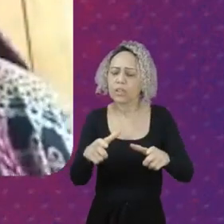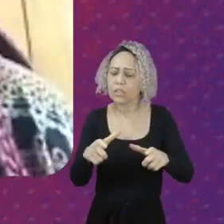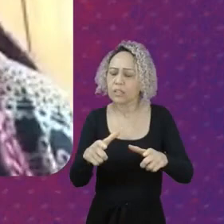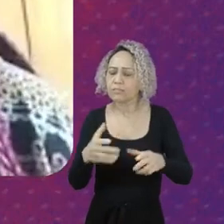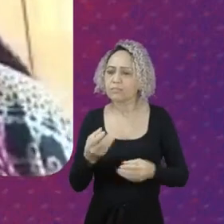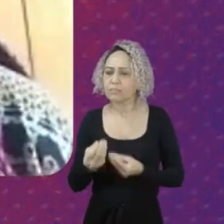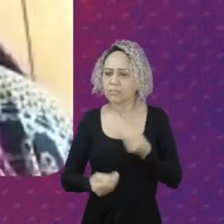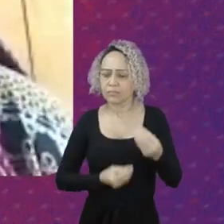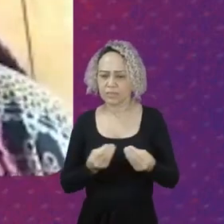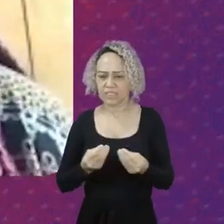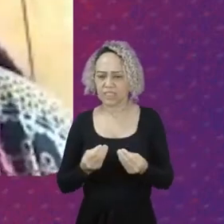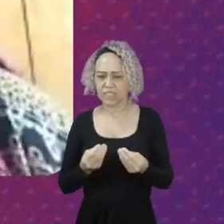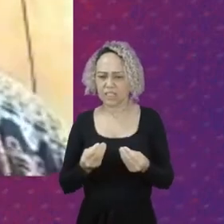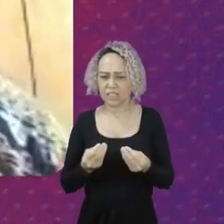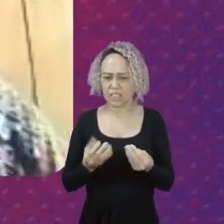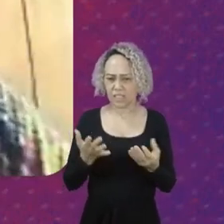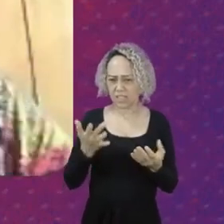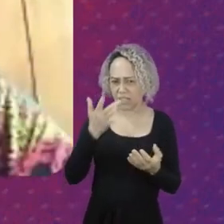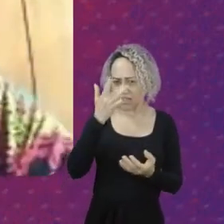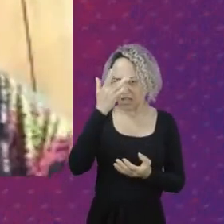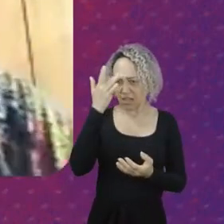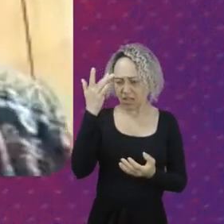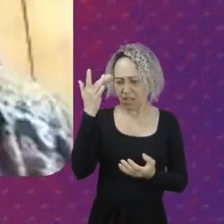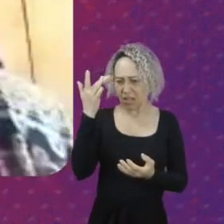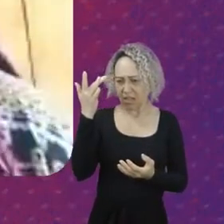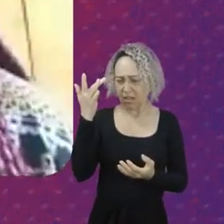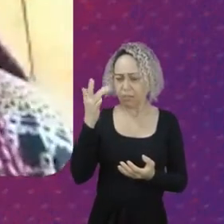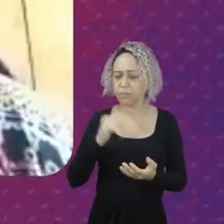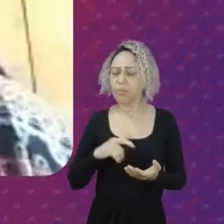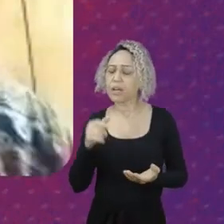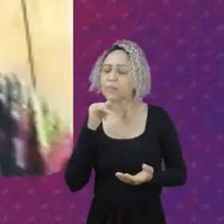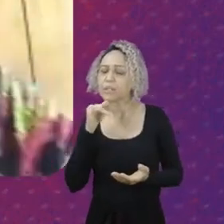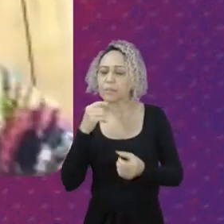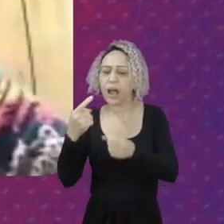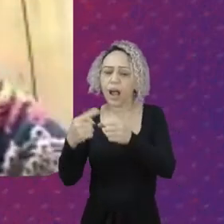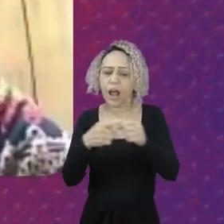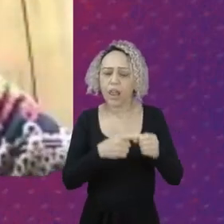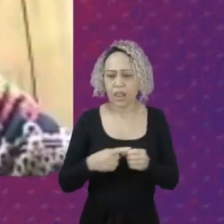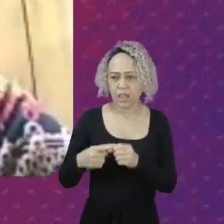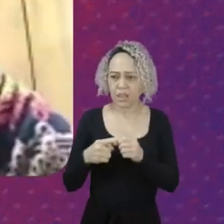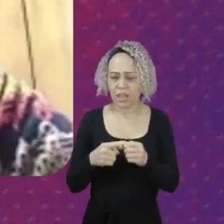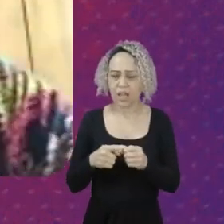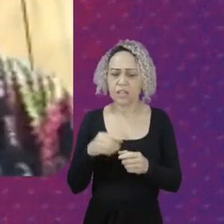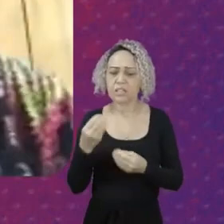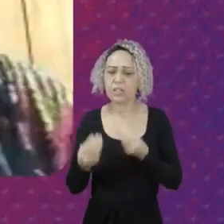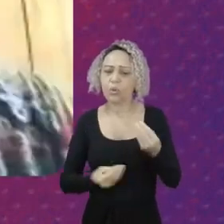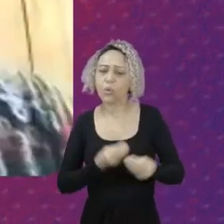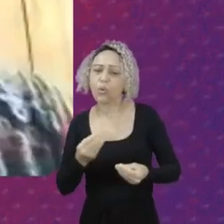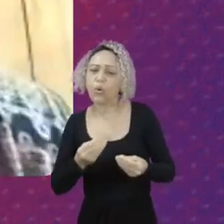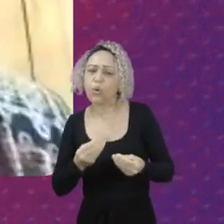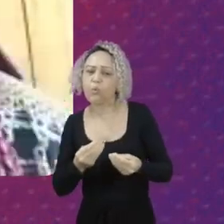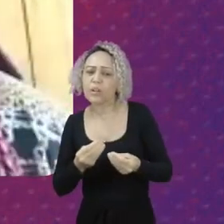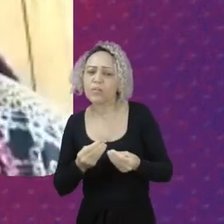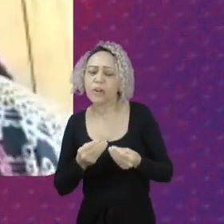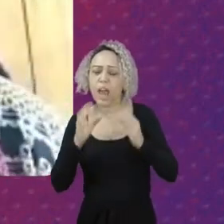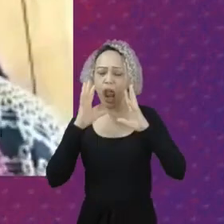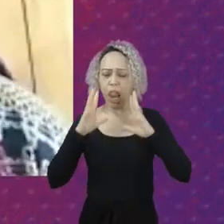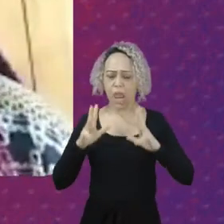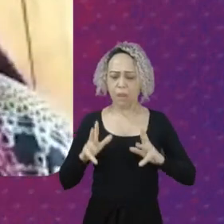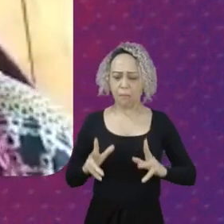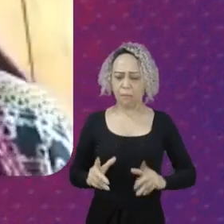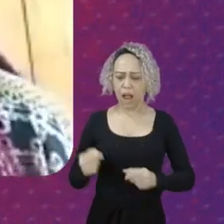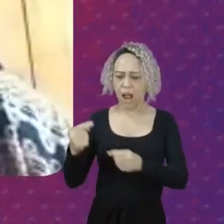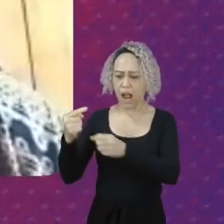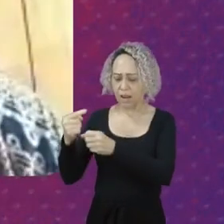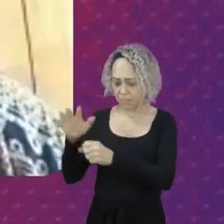pela lógica higienista, ou seja, para limpar a cidade é preciso jogar uma população